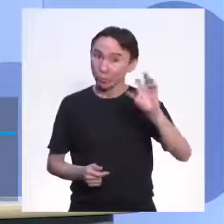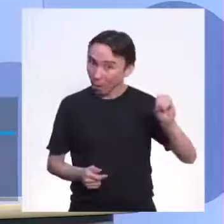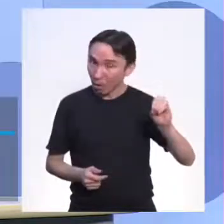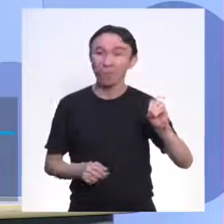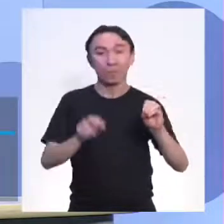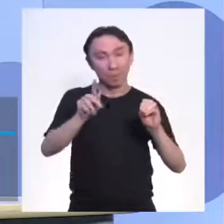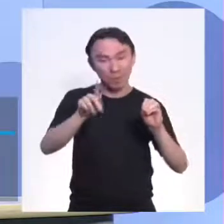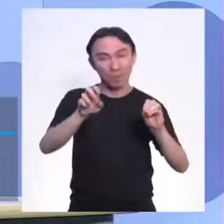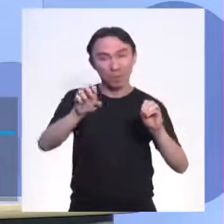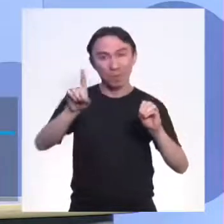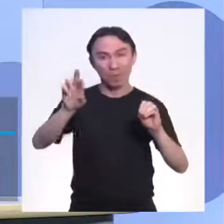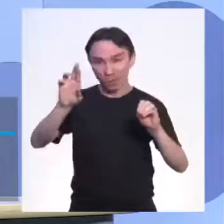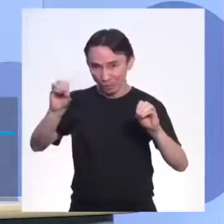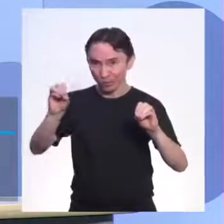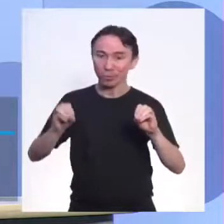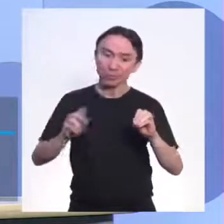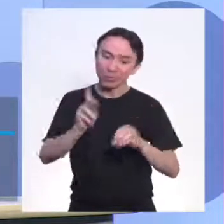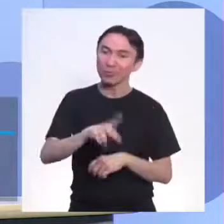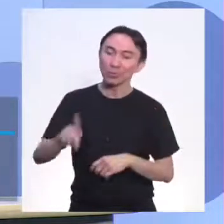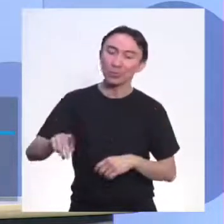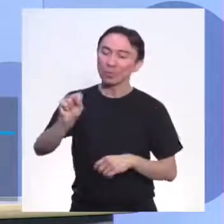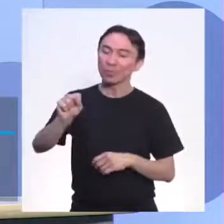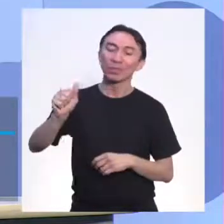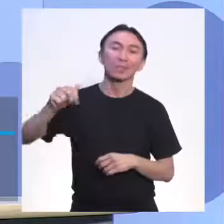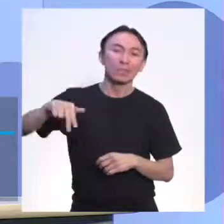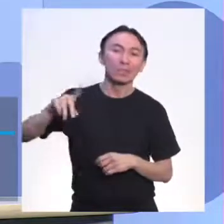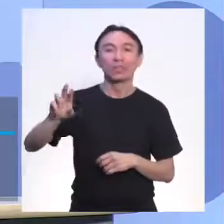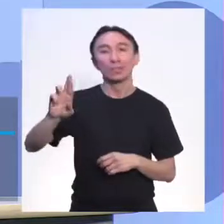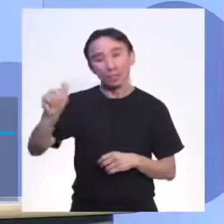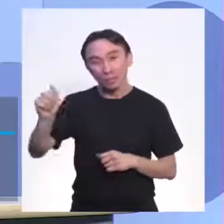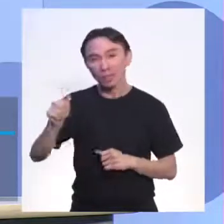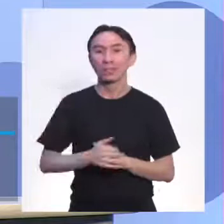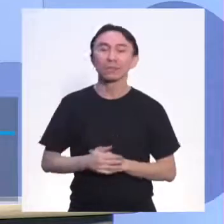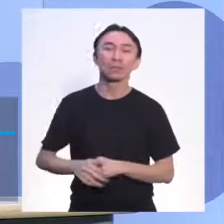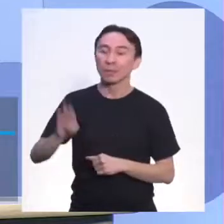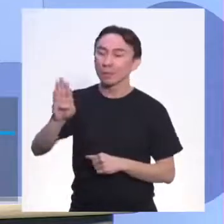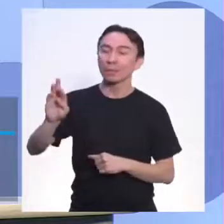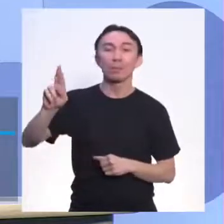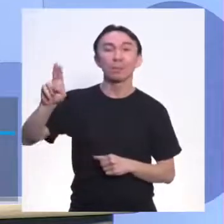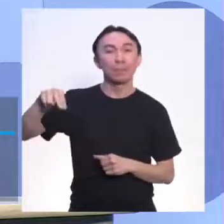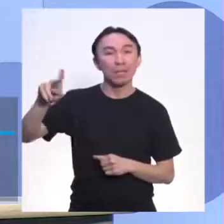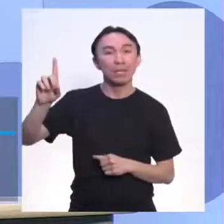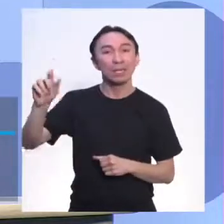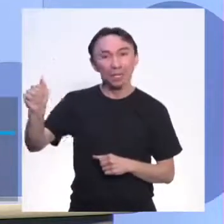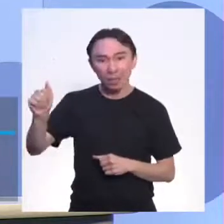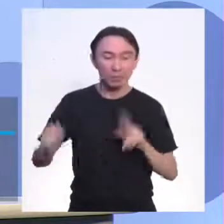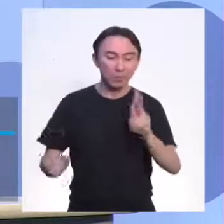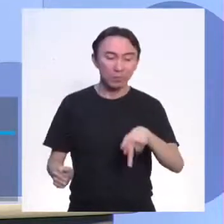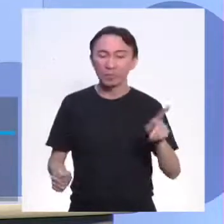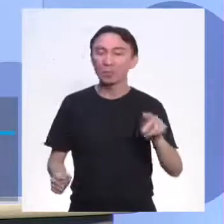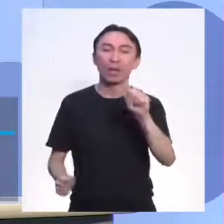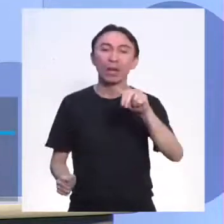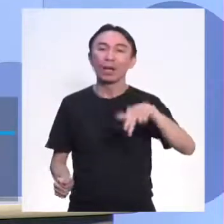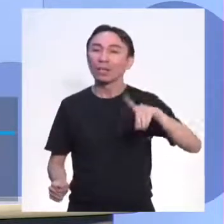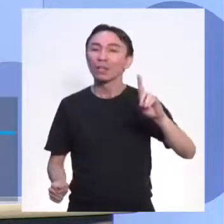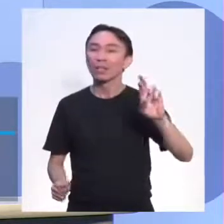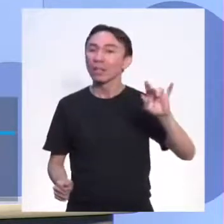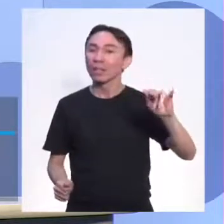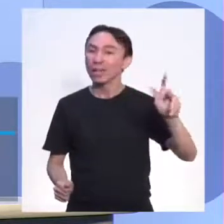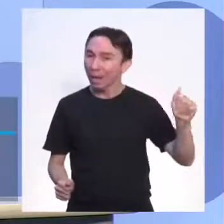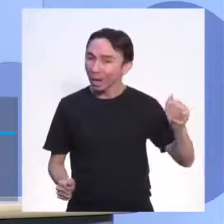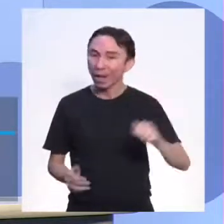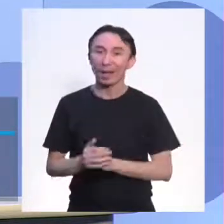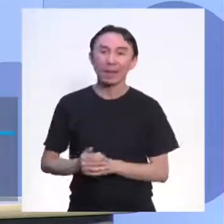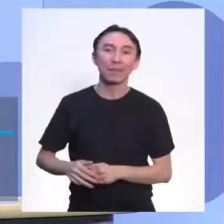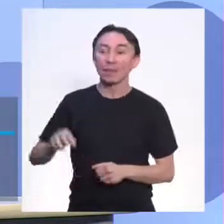da professora Sandra, Gabriel, da professora Lia, Brenda, da professora Andréia, Pedro, do professor Isaías, e Pedro,